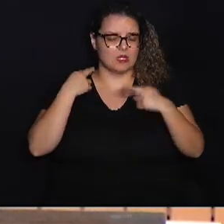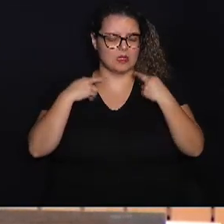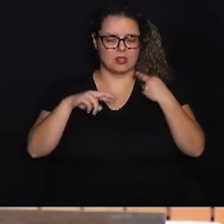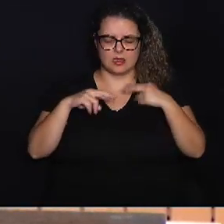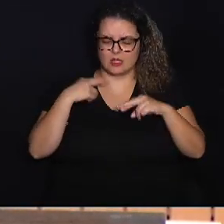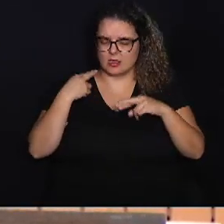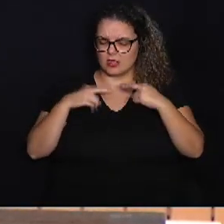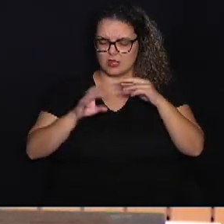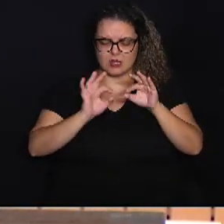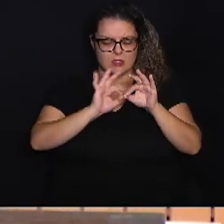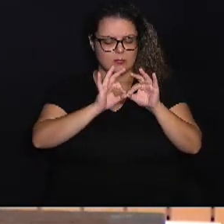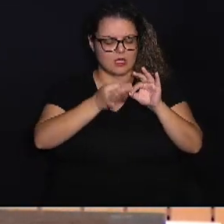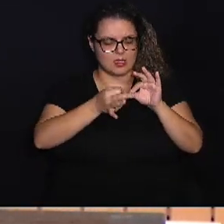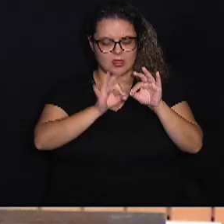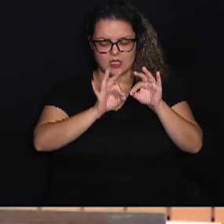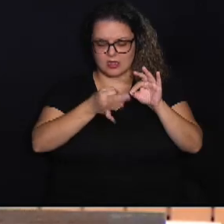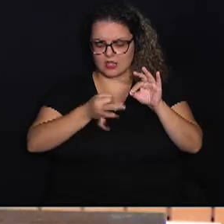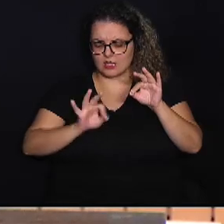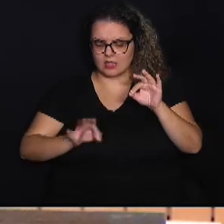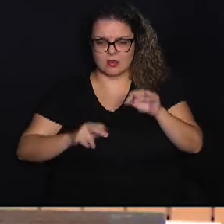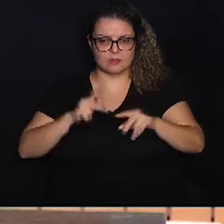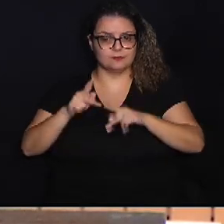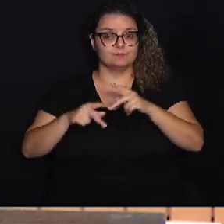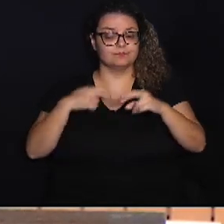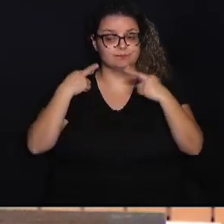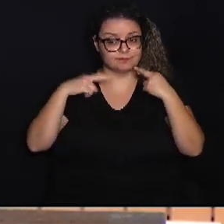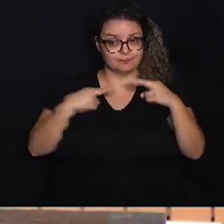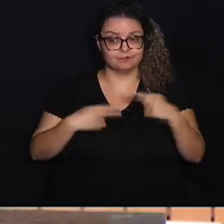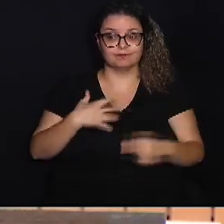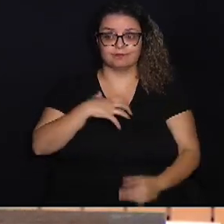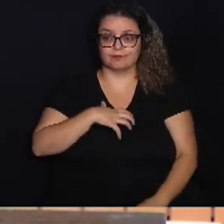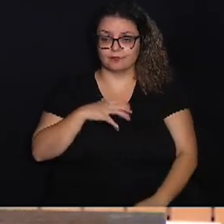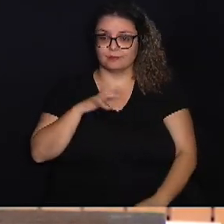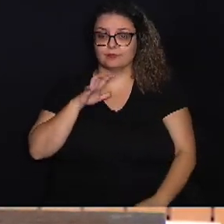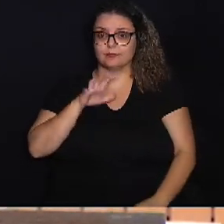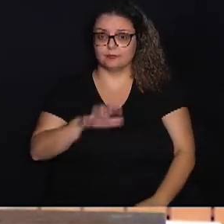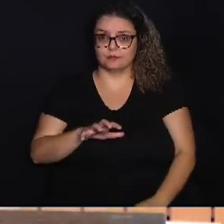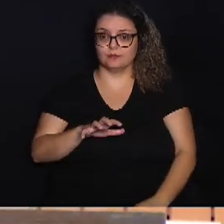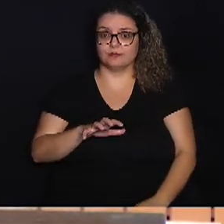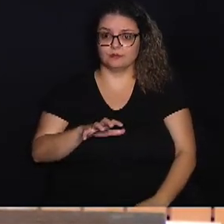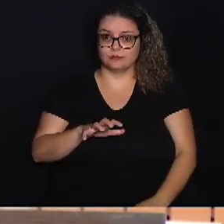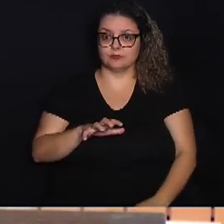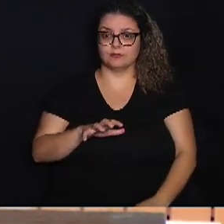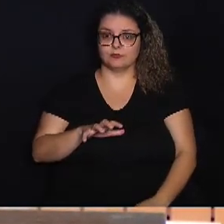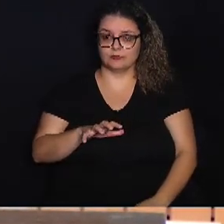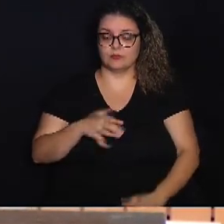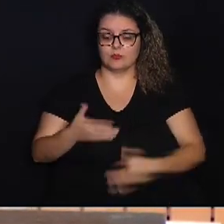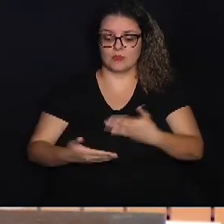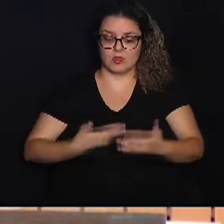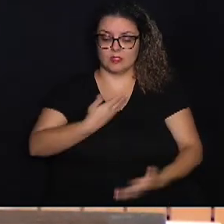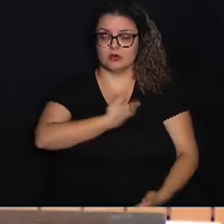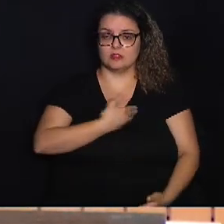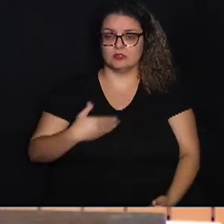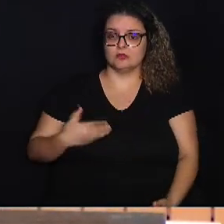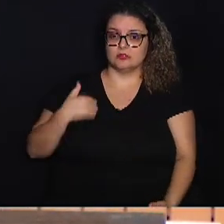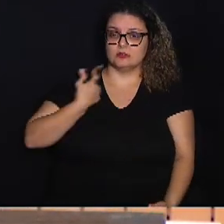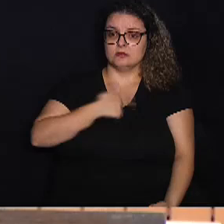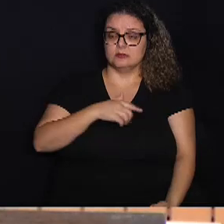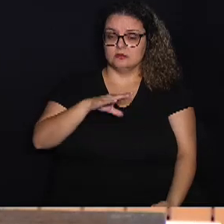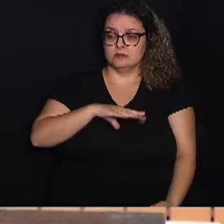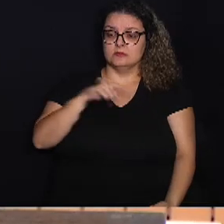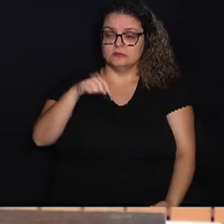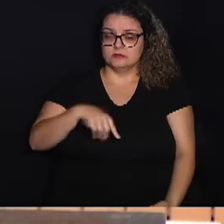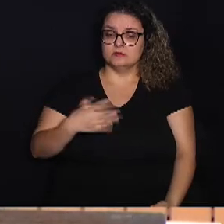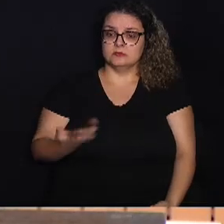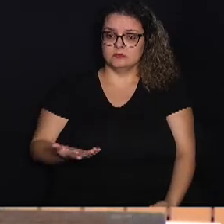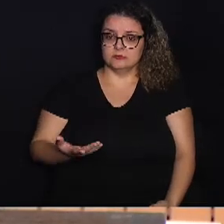reclamação o povo tem reclamado demais sobre as condições da oferta de Serviço Público aqui na nossa cidade